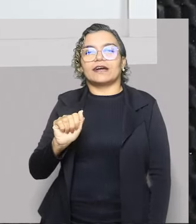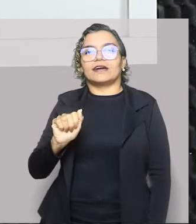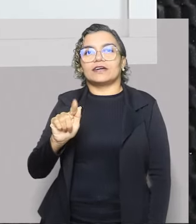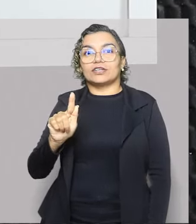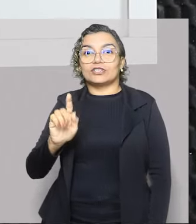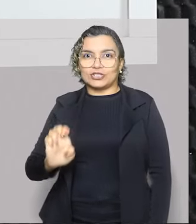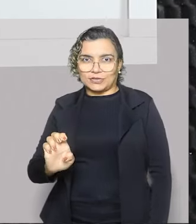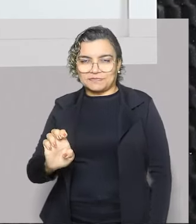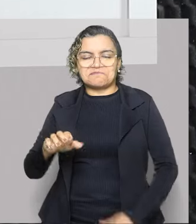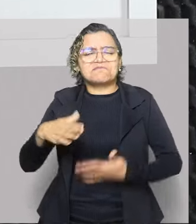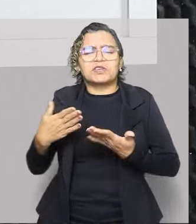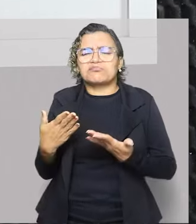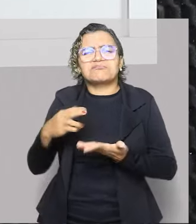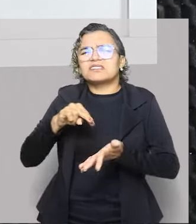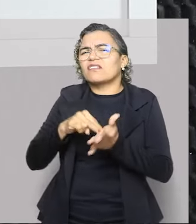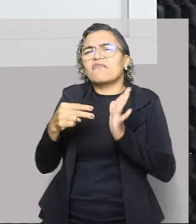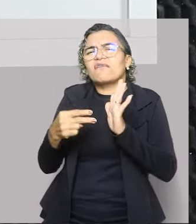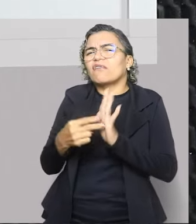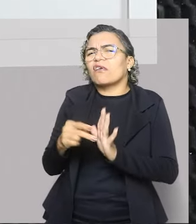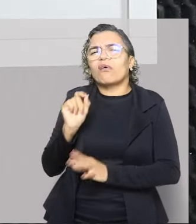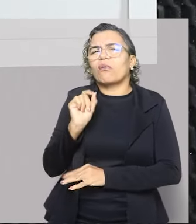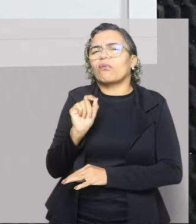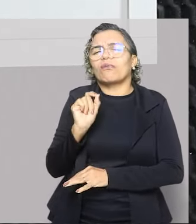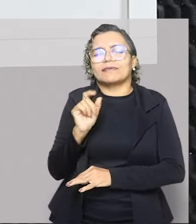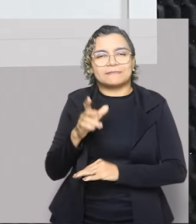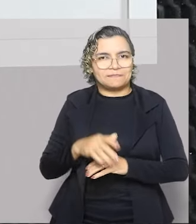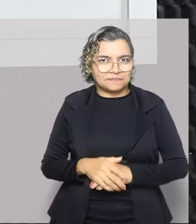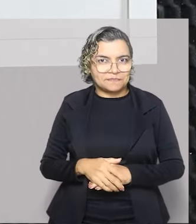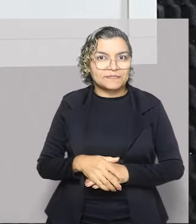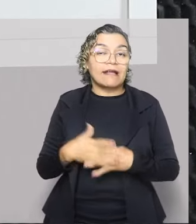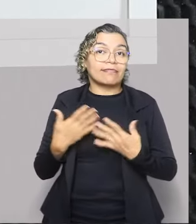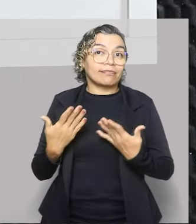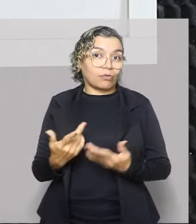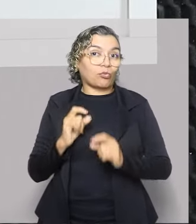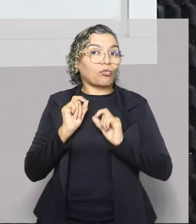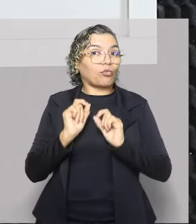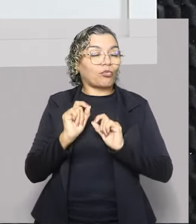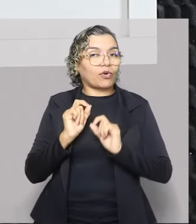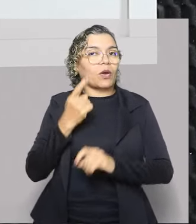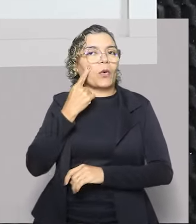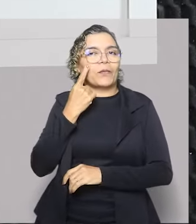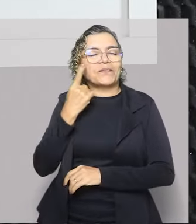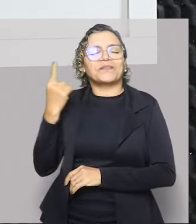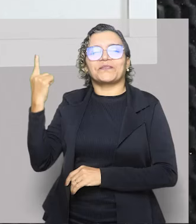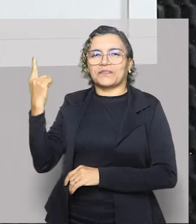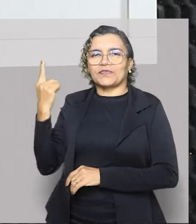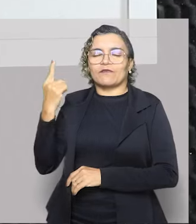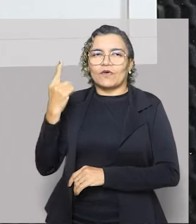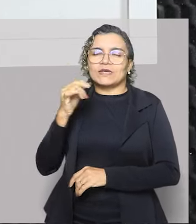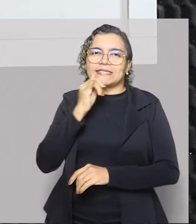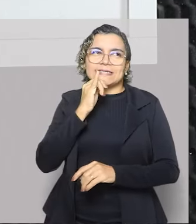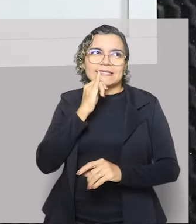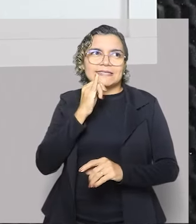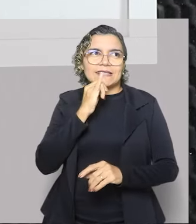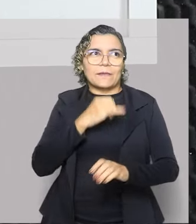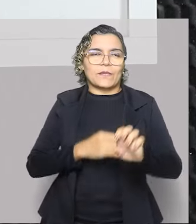aí o que que significa isso pra gente eu vou completar aqui com vocês tá essas